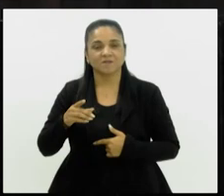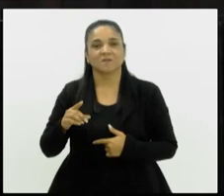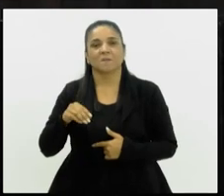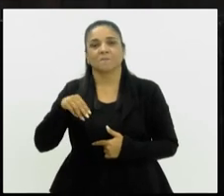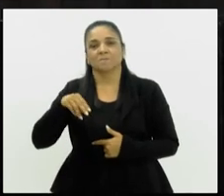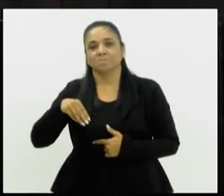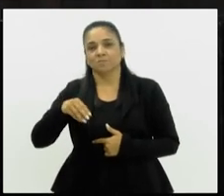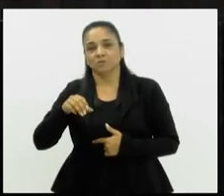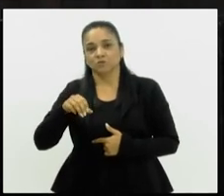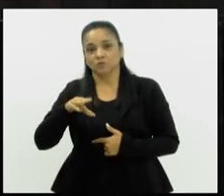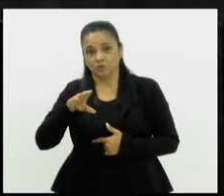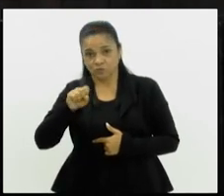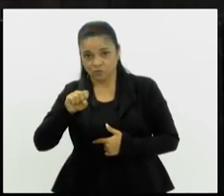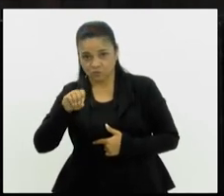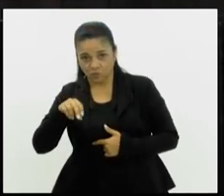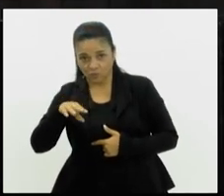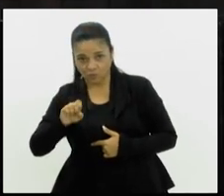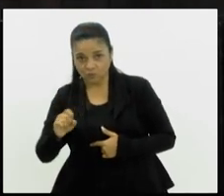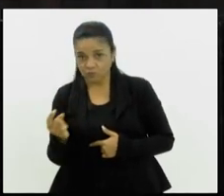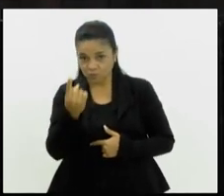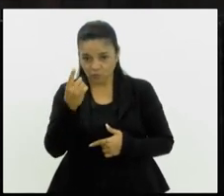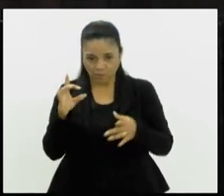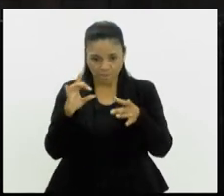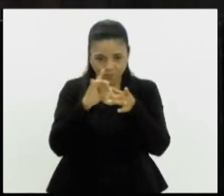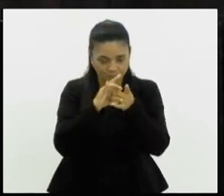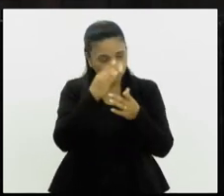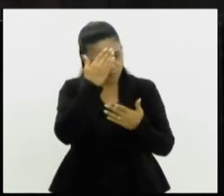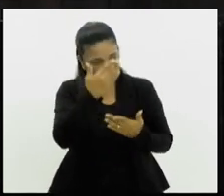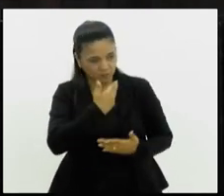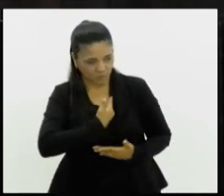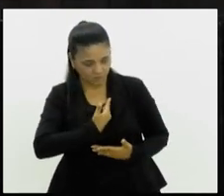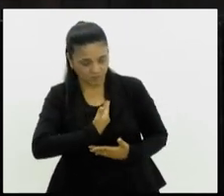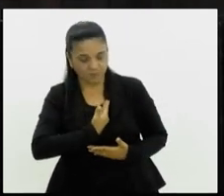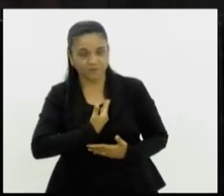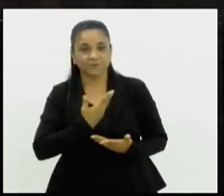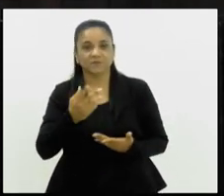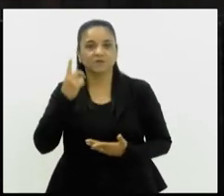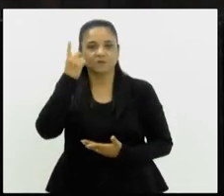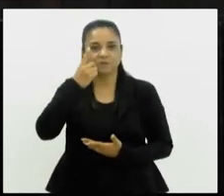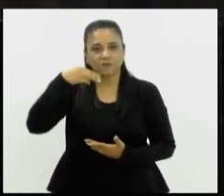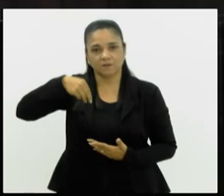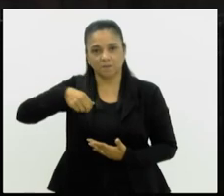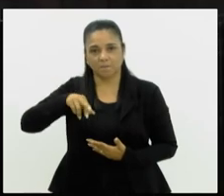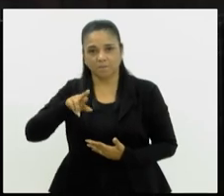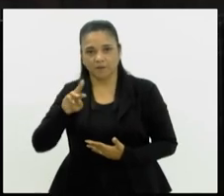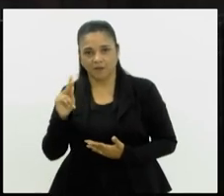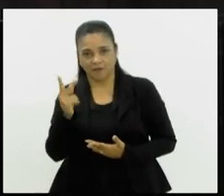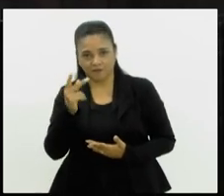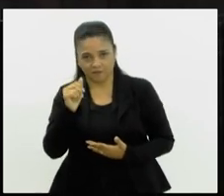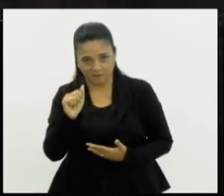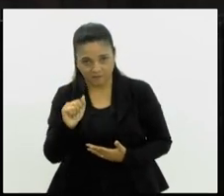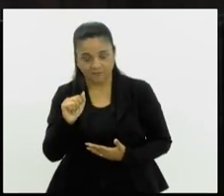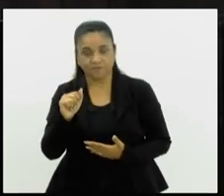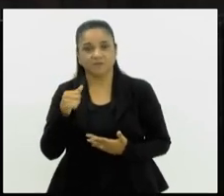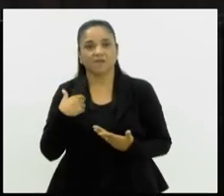Muito obrigado, meu amigo. E também, deputada Marta Rocha, presidente, eu queria falar